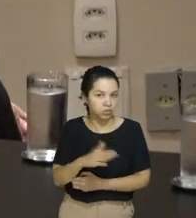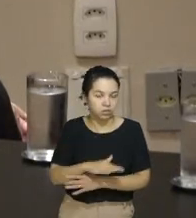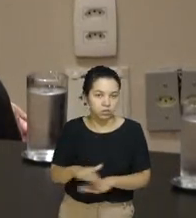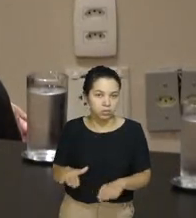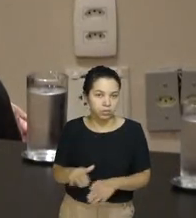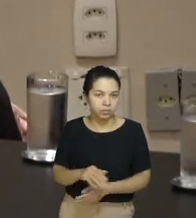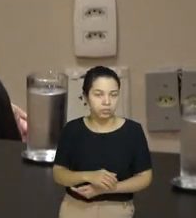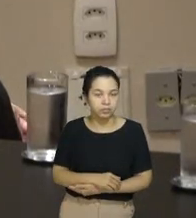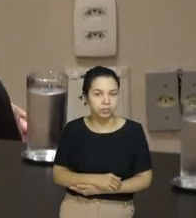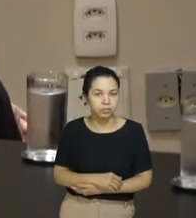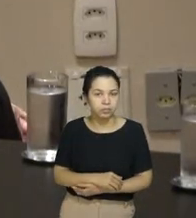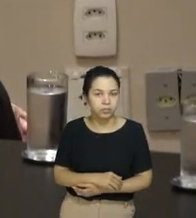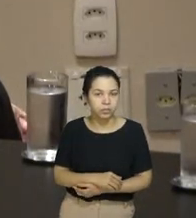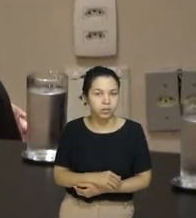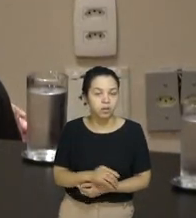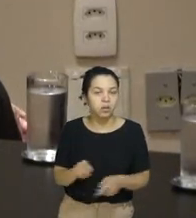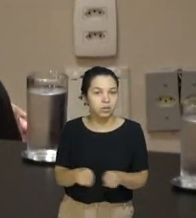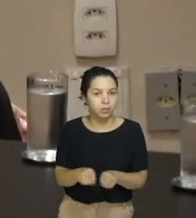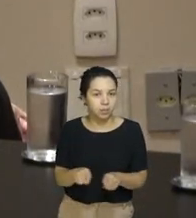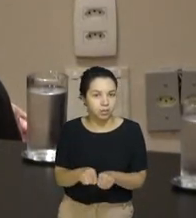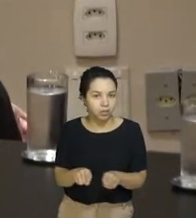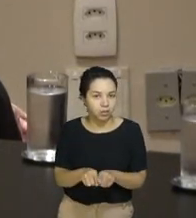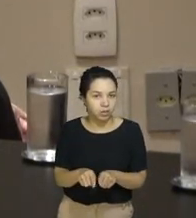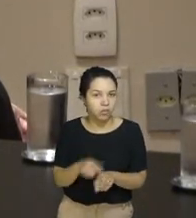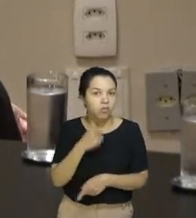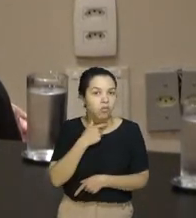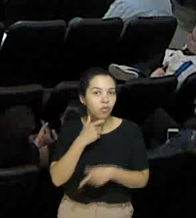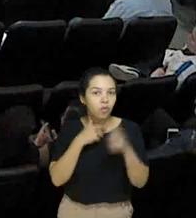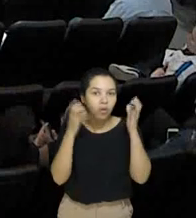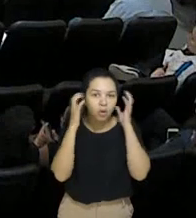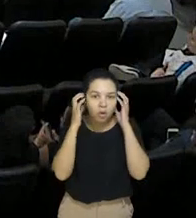A nossa fonoaudióloga, quantas horas, gente, me ajuda?